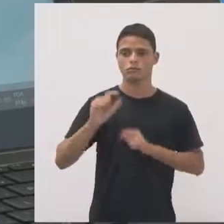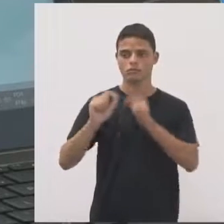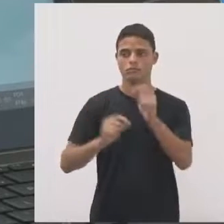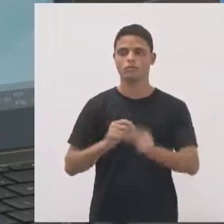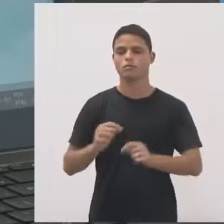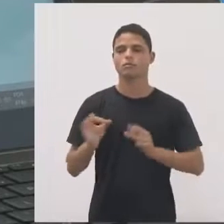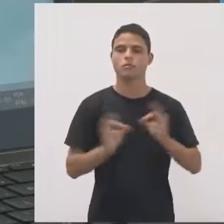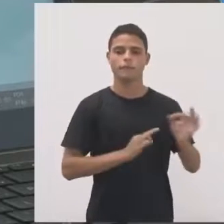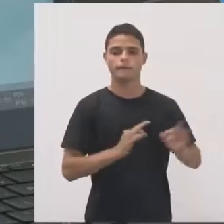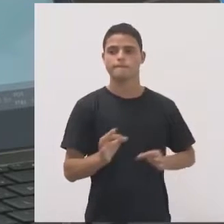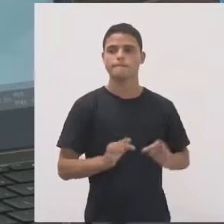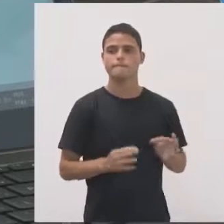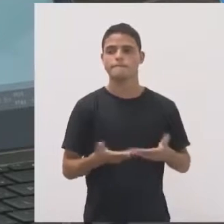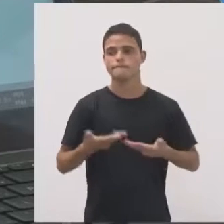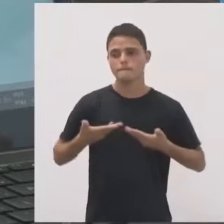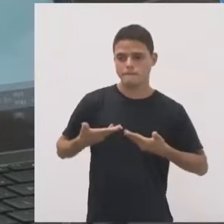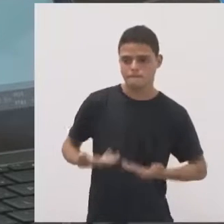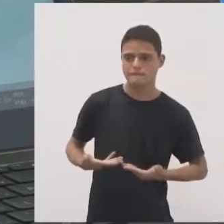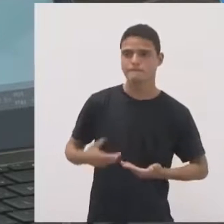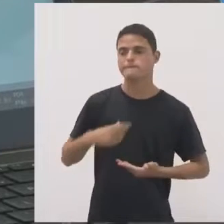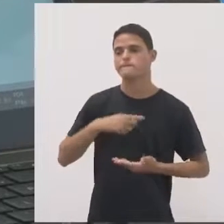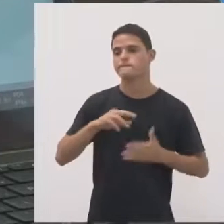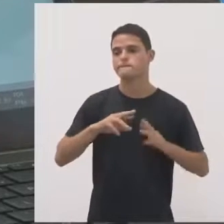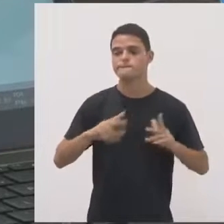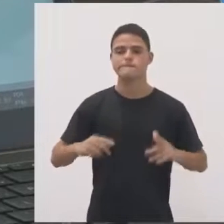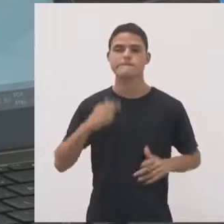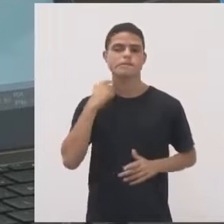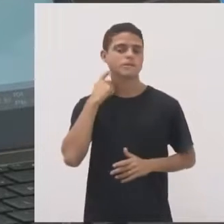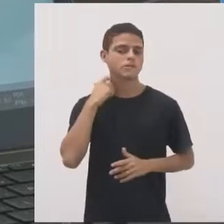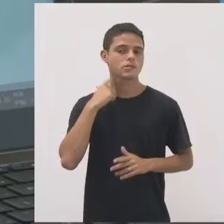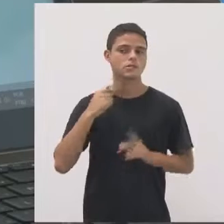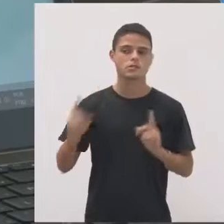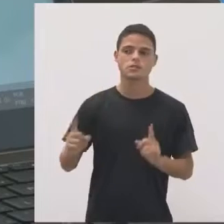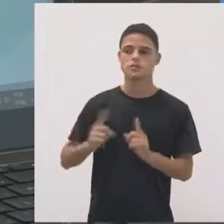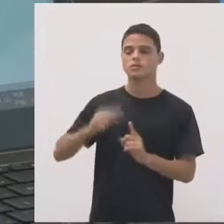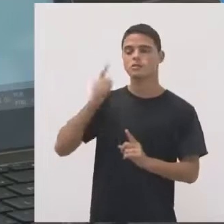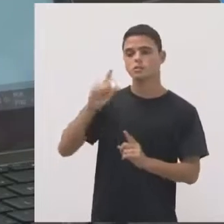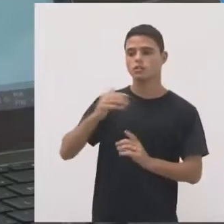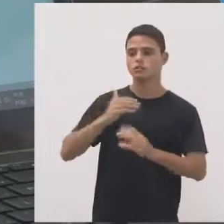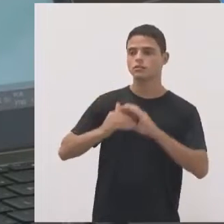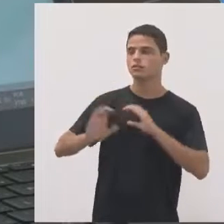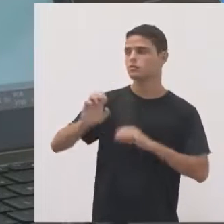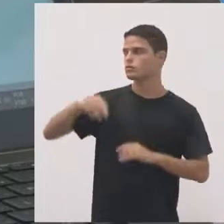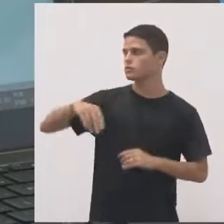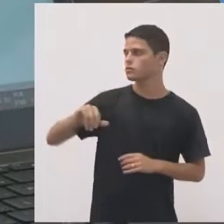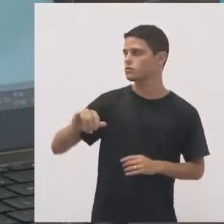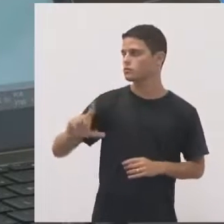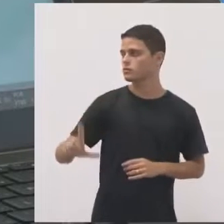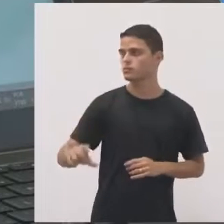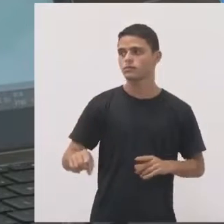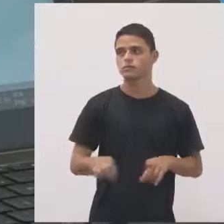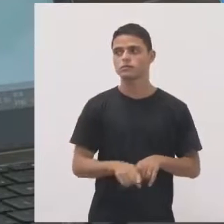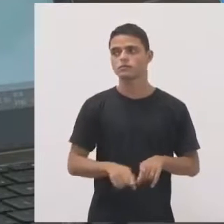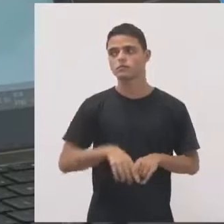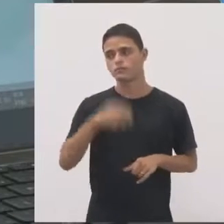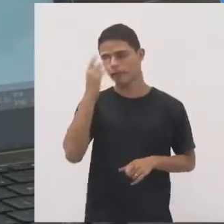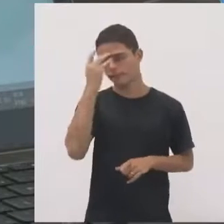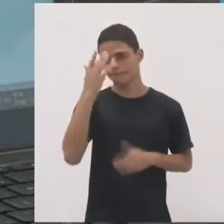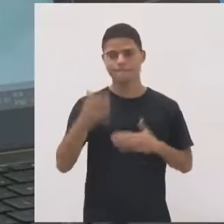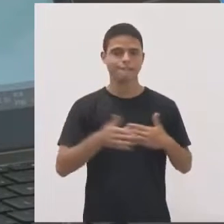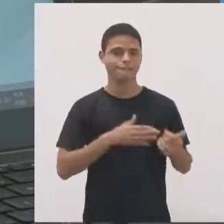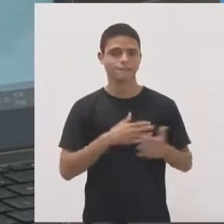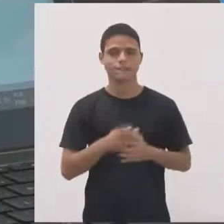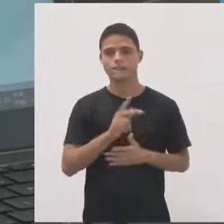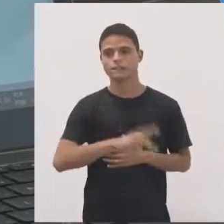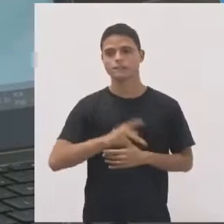Quando está muito pesado o seu arquivo, você põe vários arquivos dentro dele, ele fica menor, você consegue mandar e-mail. Então, eu deixei tudo bem fácil. Então, qualquer professor,